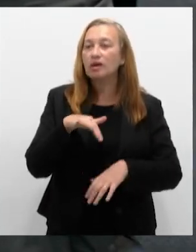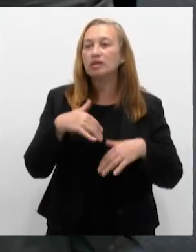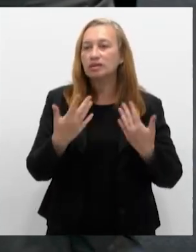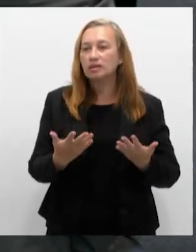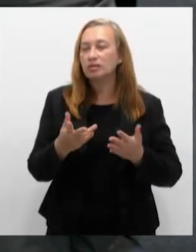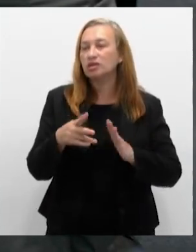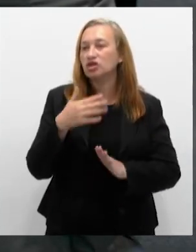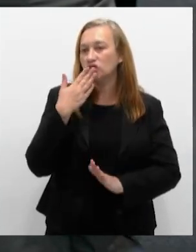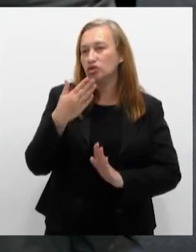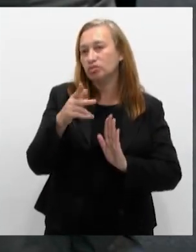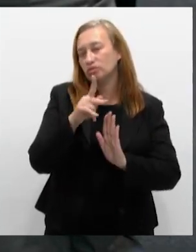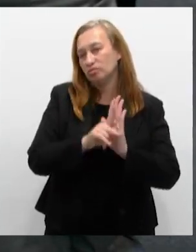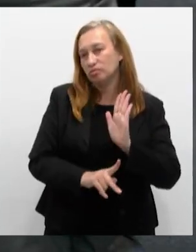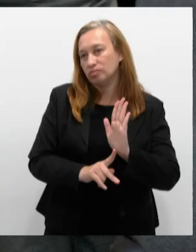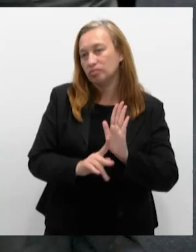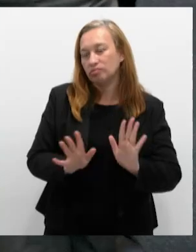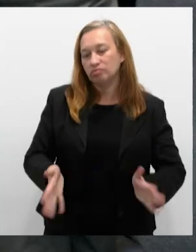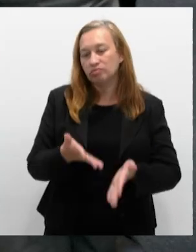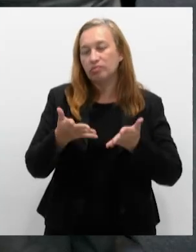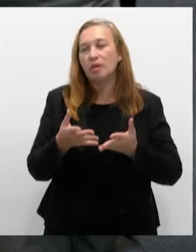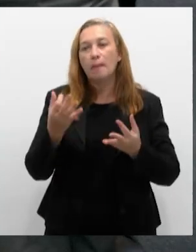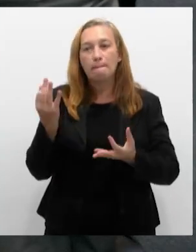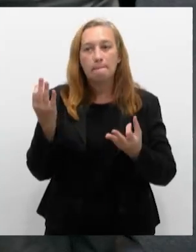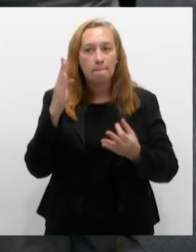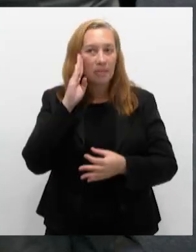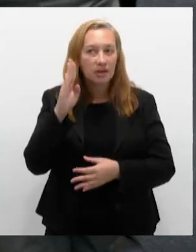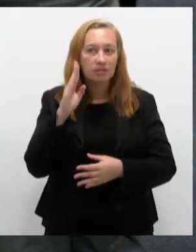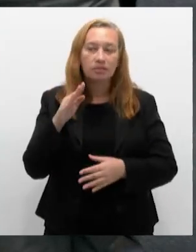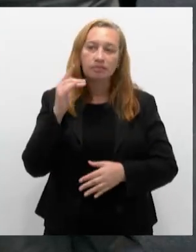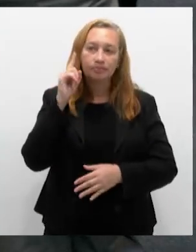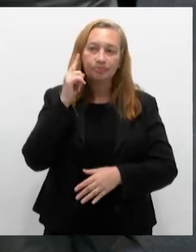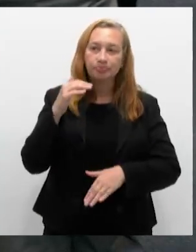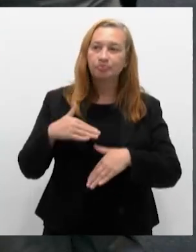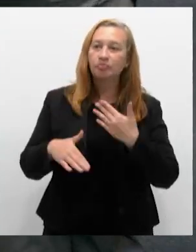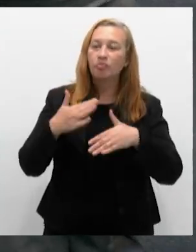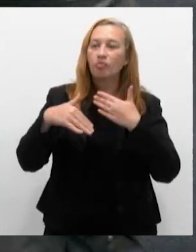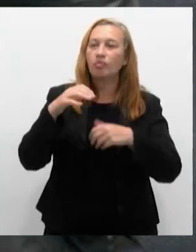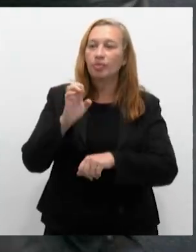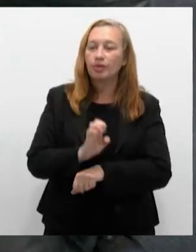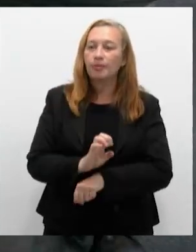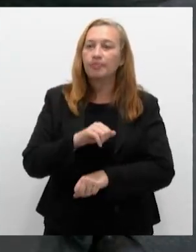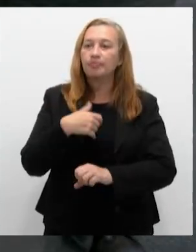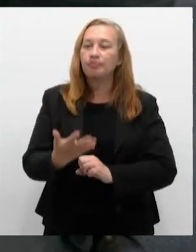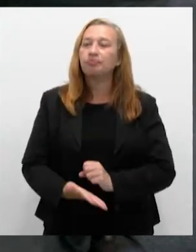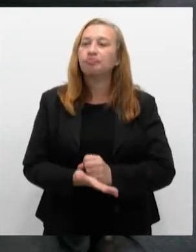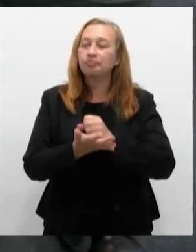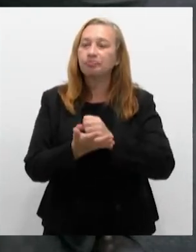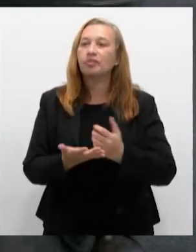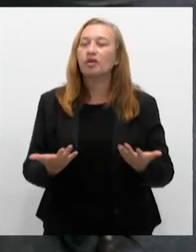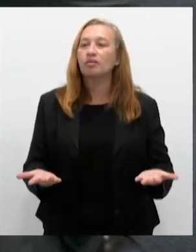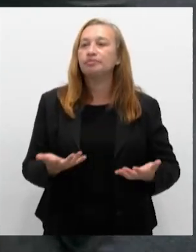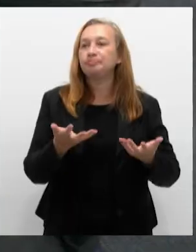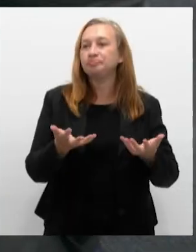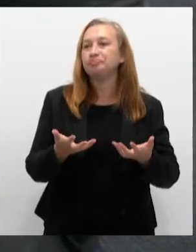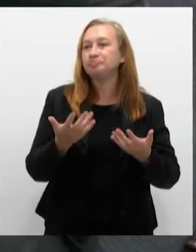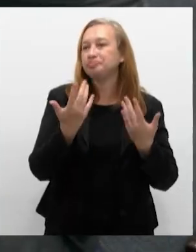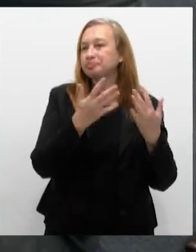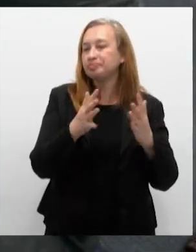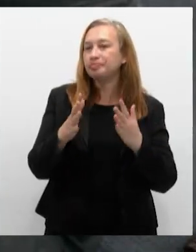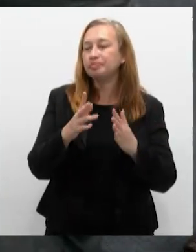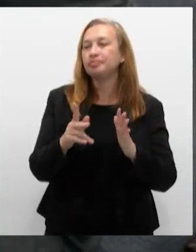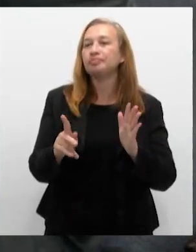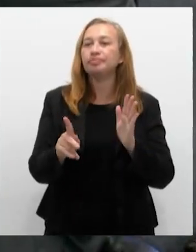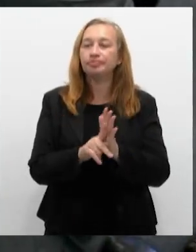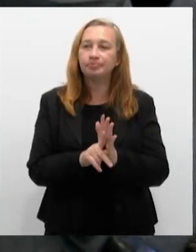projeto em iniciativa é essencial para pensar o desenvolvimento do nosso estado com sustentabilidade. Então, queria parabenizar o